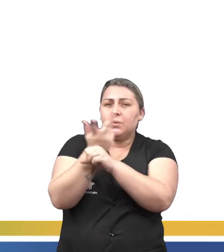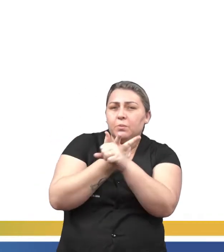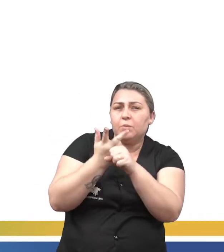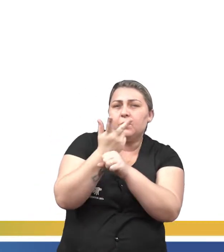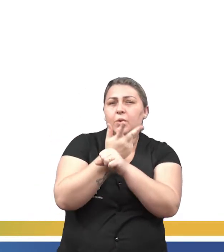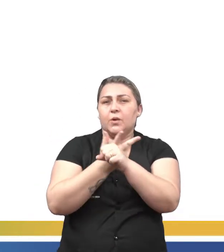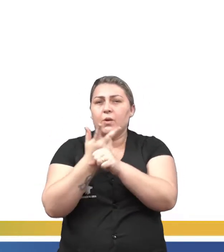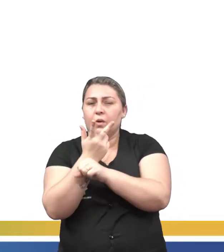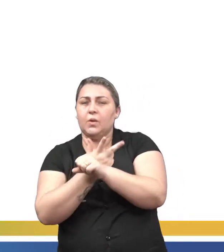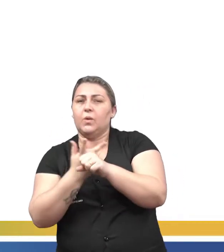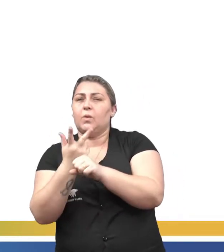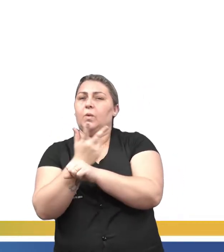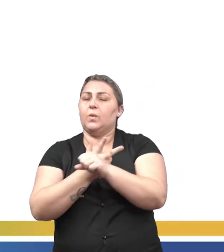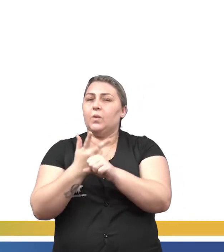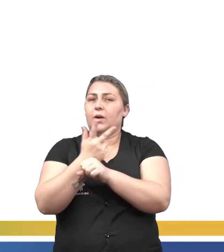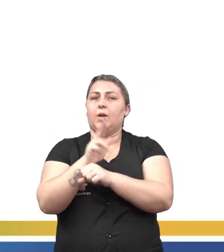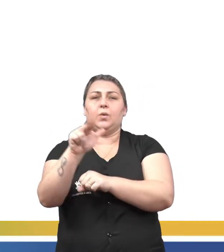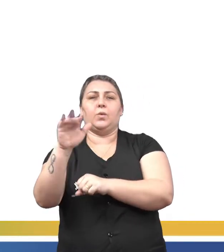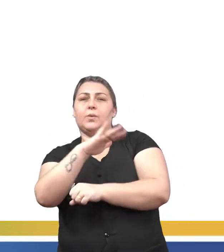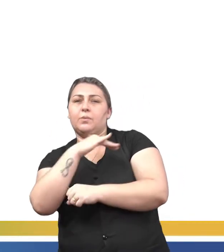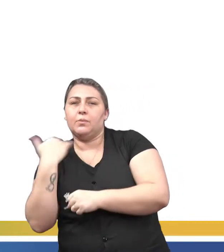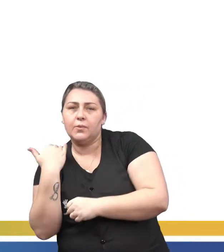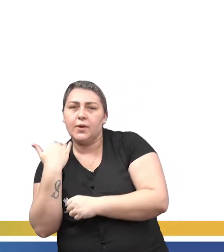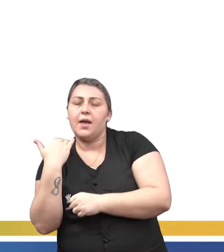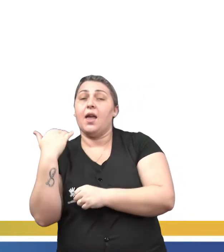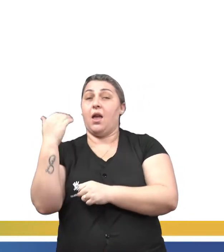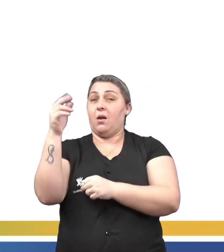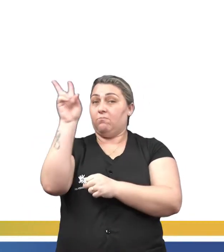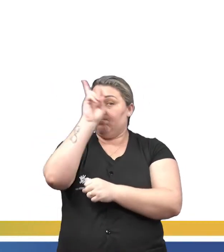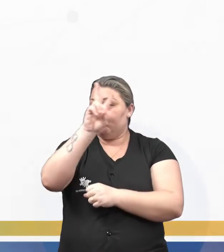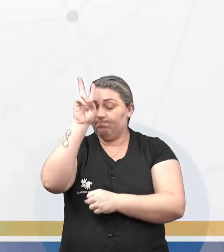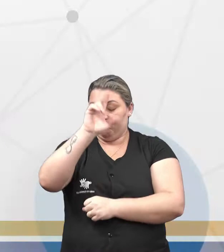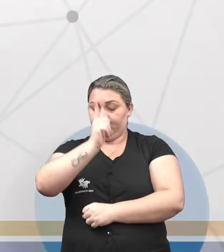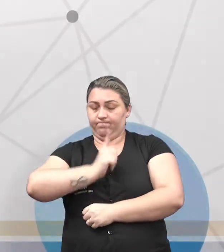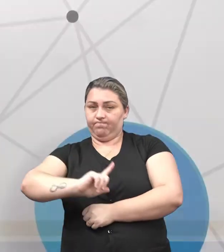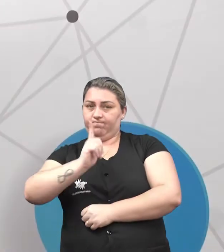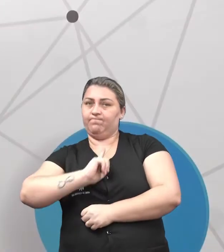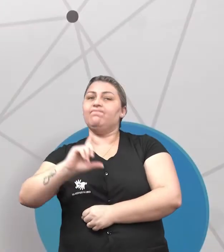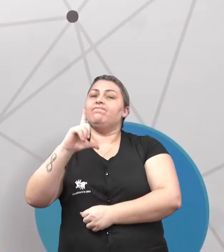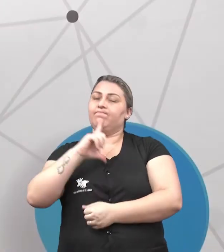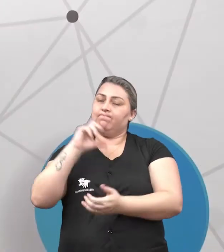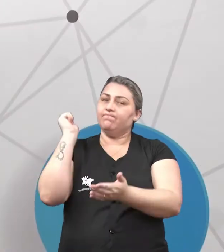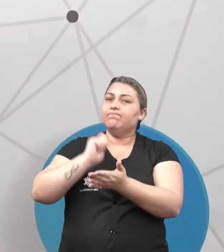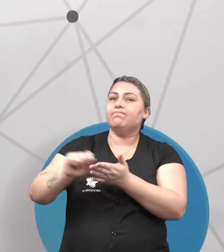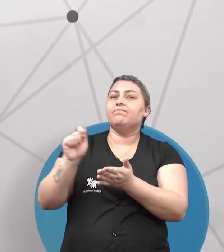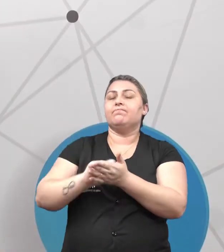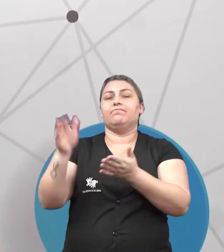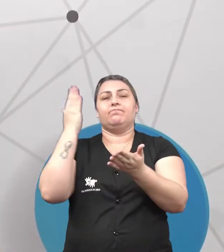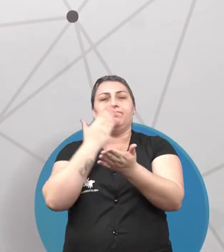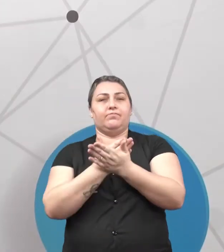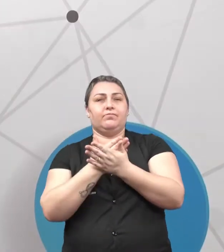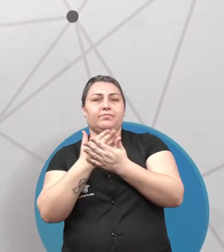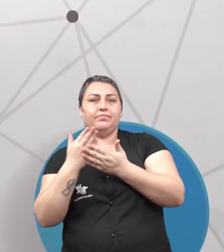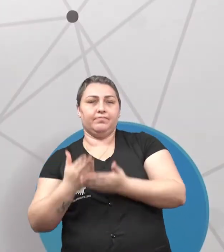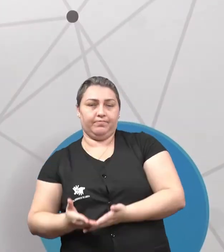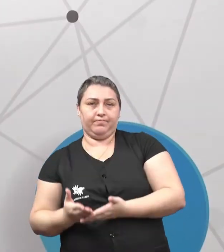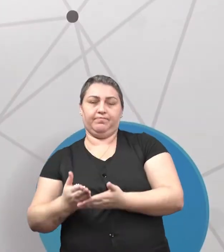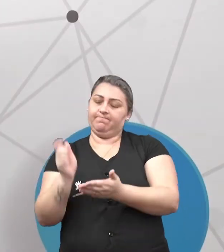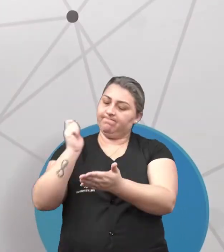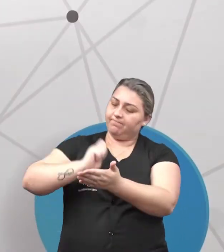outras questões, e é uma história literária, né? Então, a gente tem aí esse registro, né? E aí eles começam a fazer